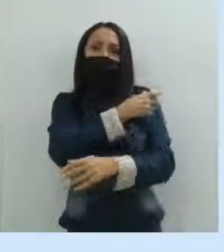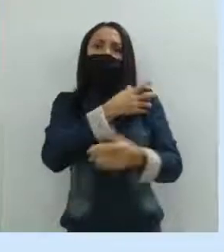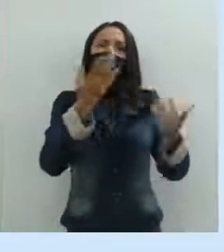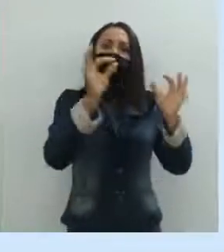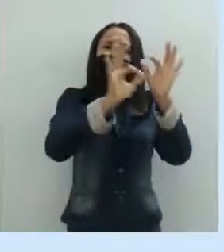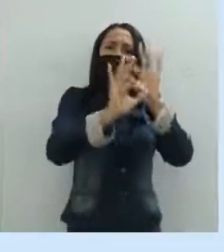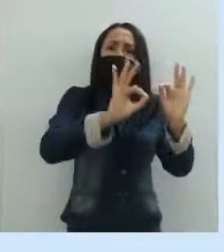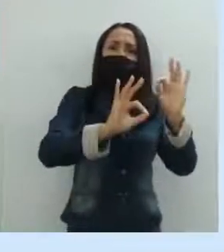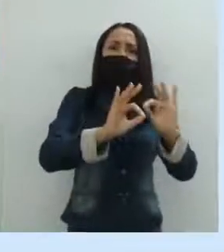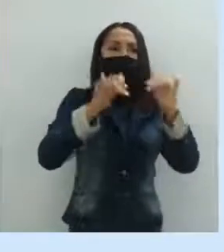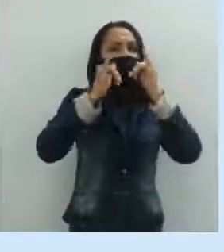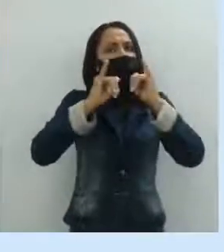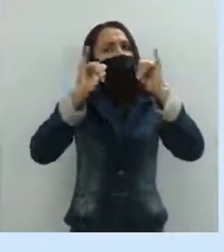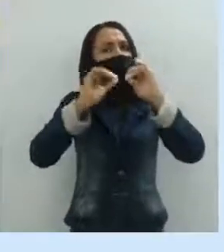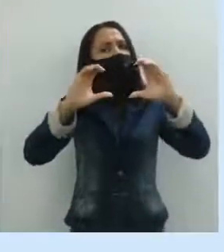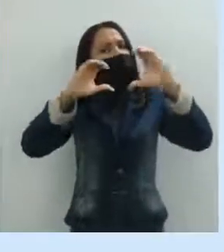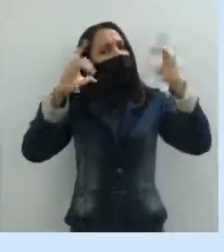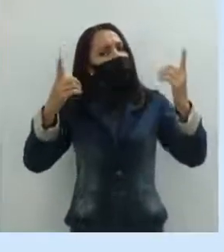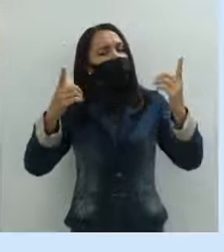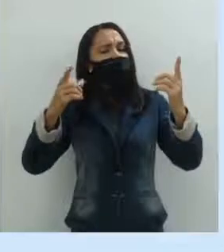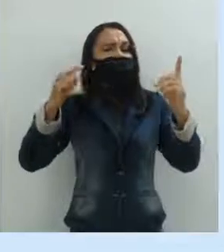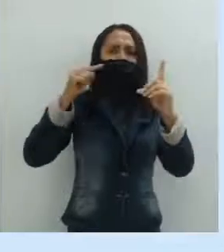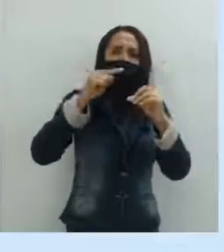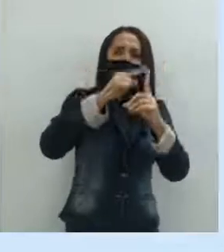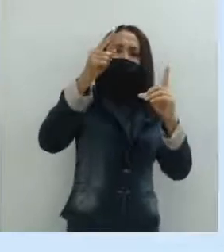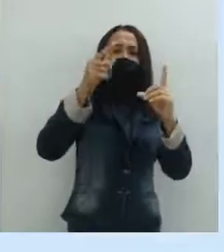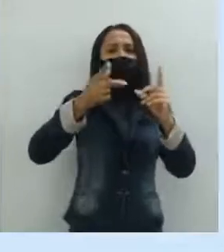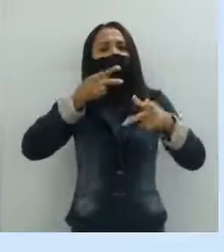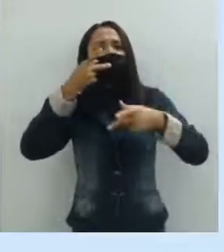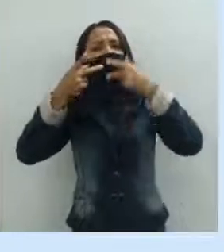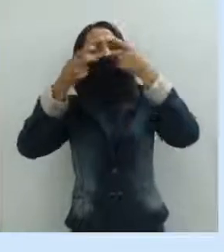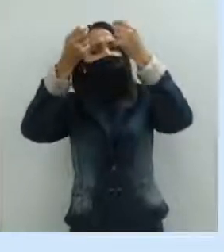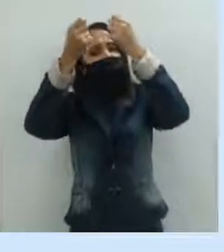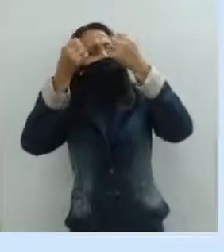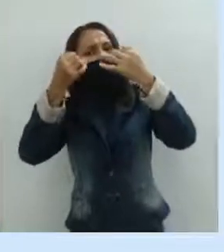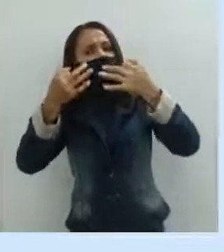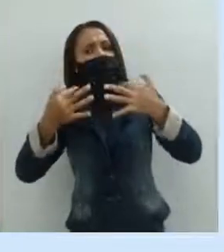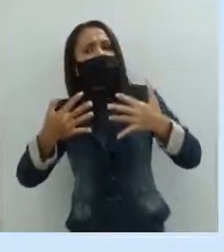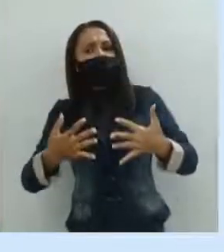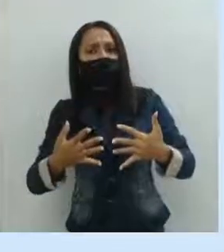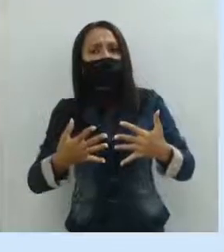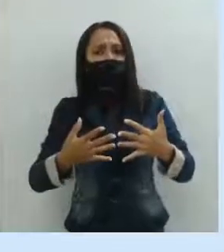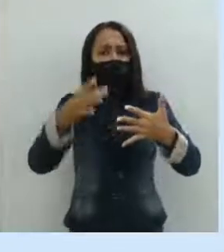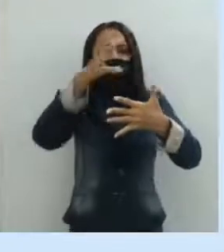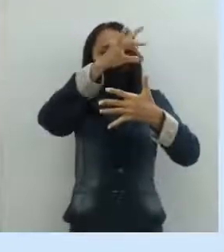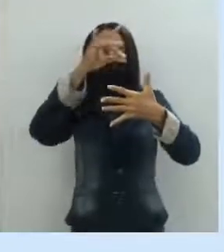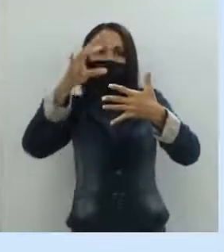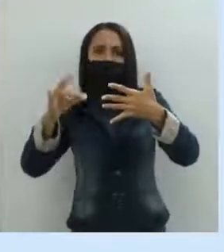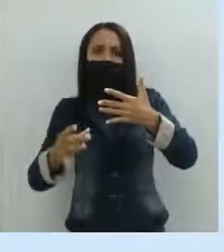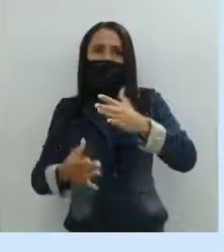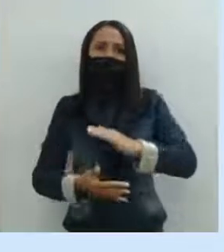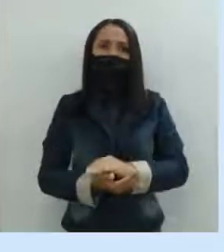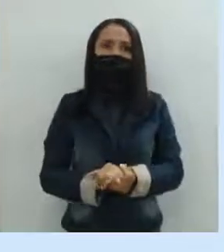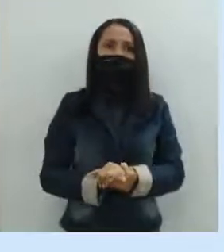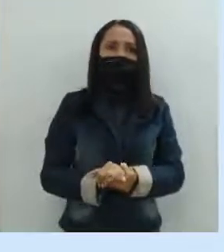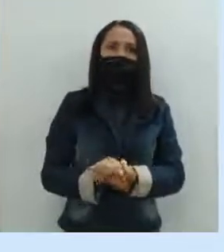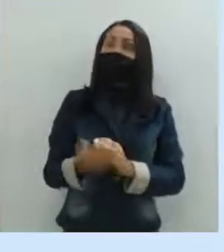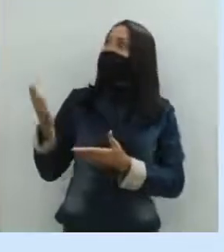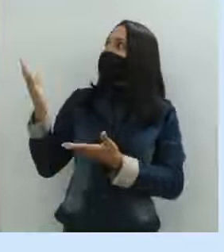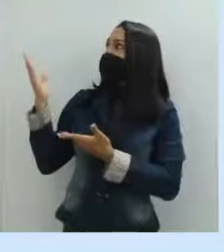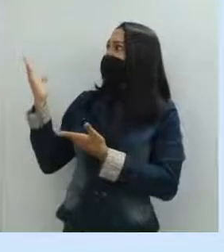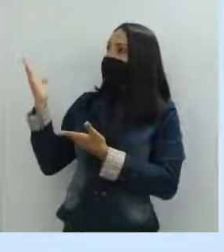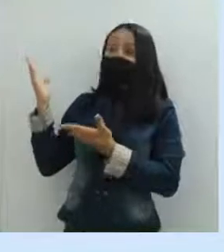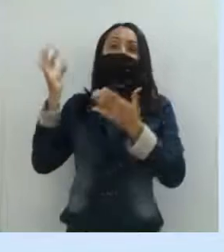notícia, seja claro, objetivo, fale muito com poucas palavras. E aqui ainda trago para vocês: